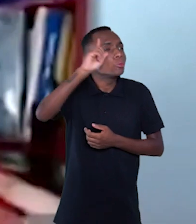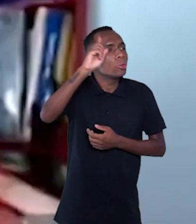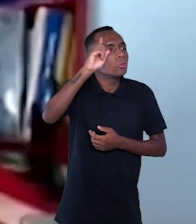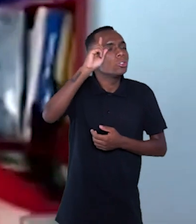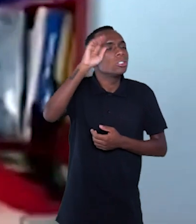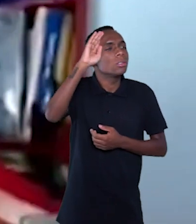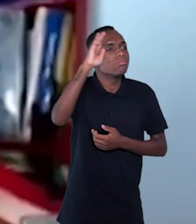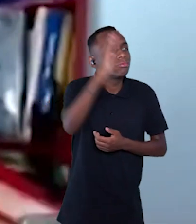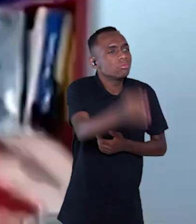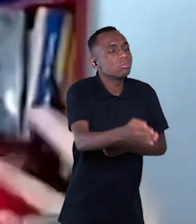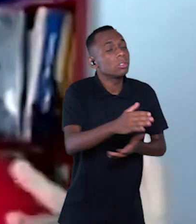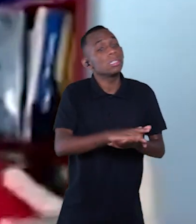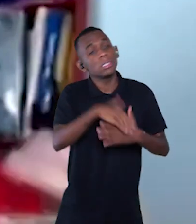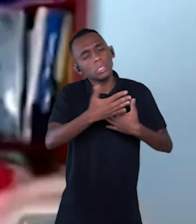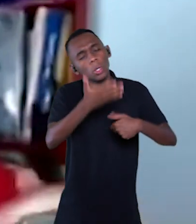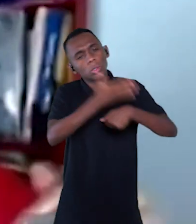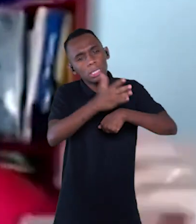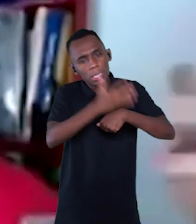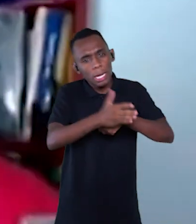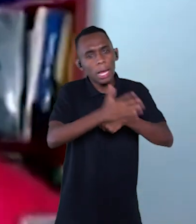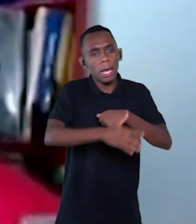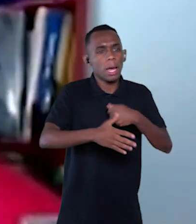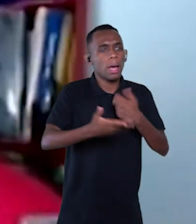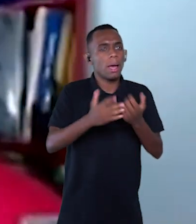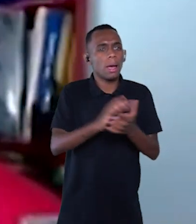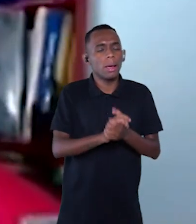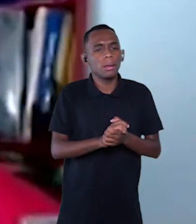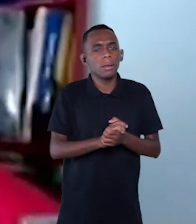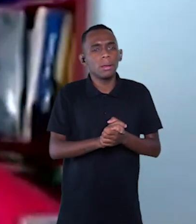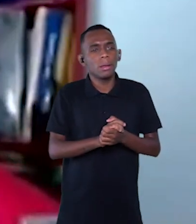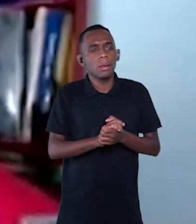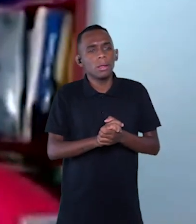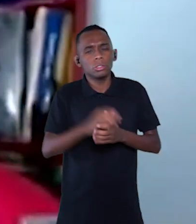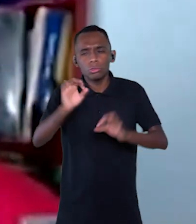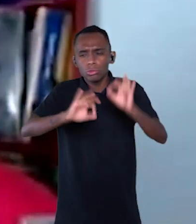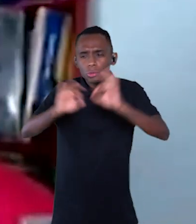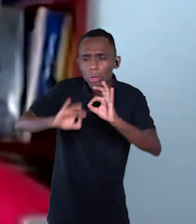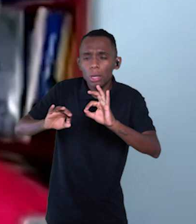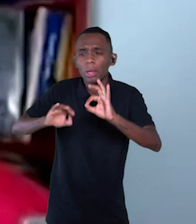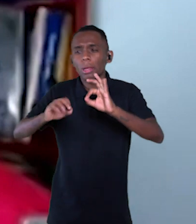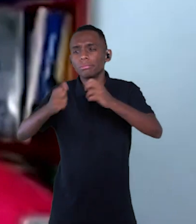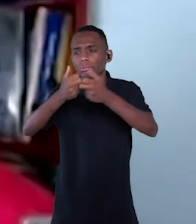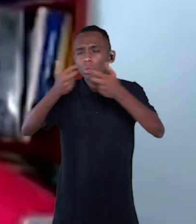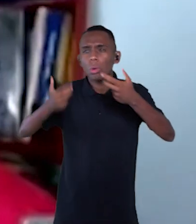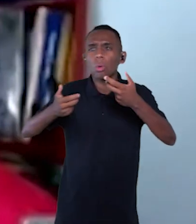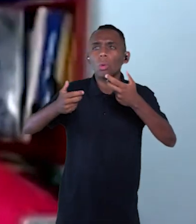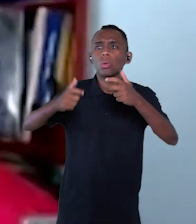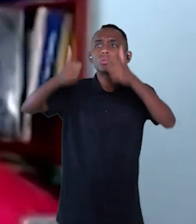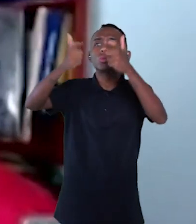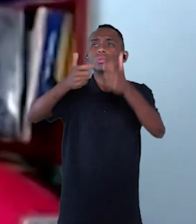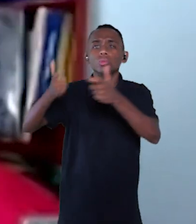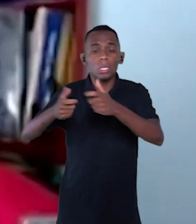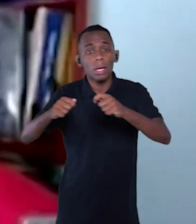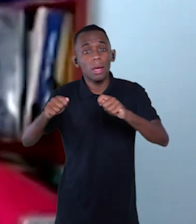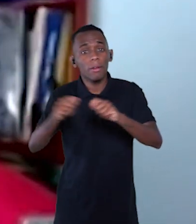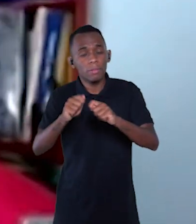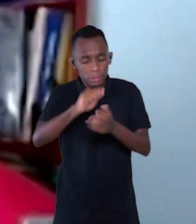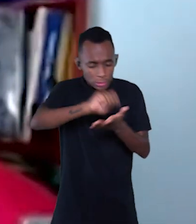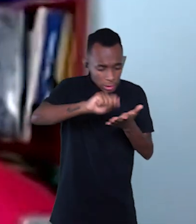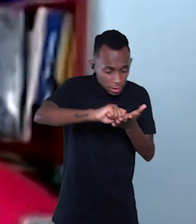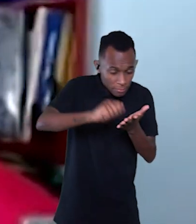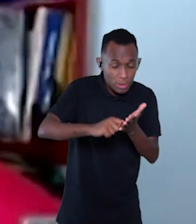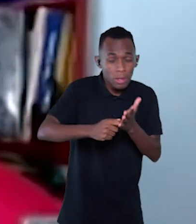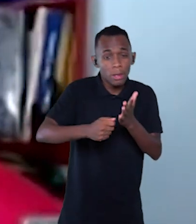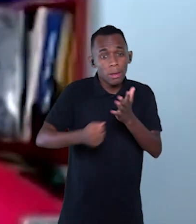assim. Então, ensaiar, tocar, escolher figurino, escolher cenário, fazer arranjo de